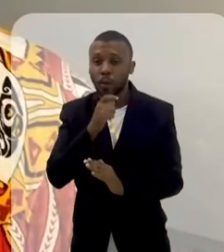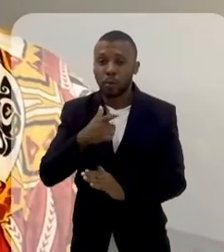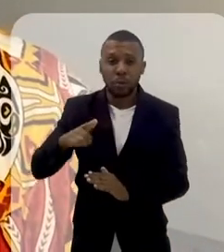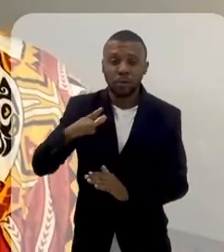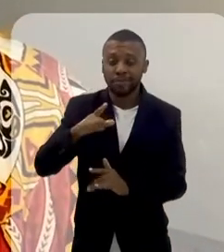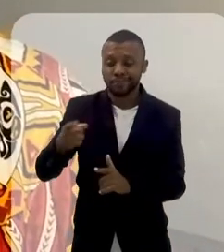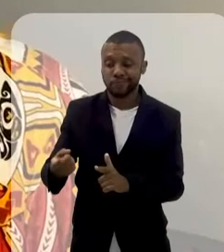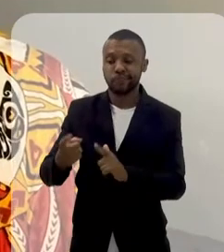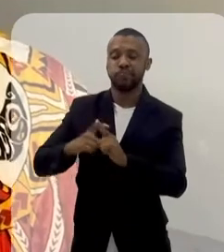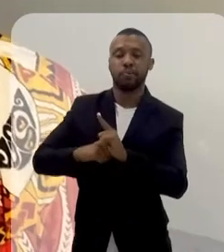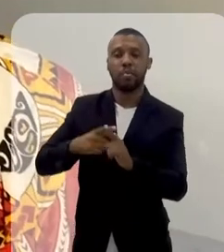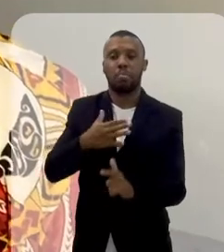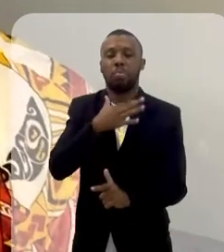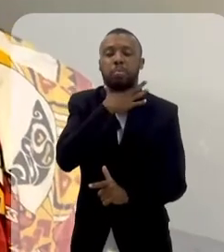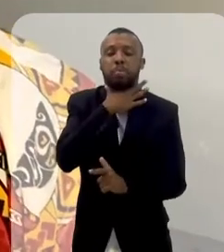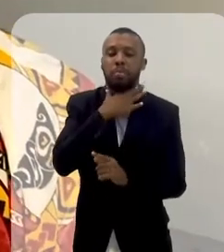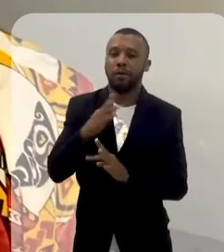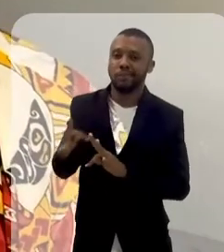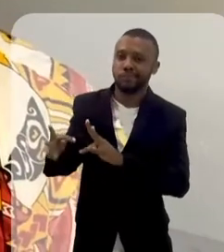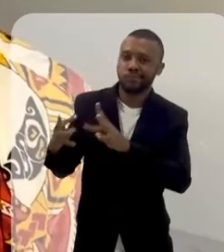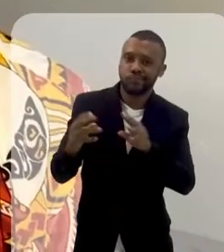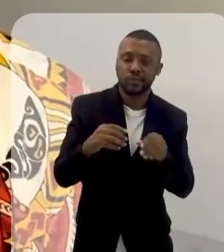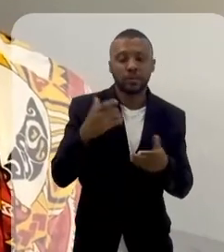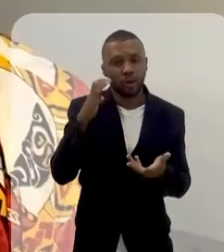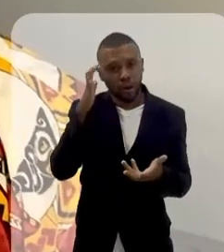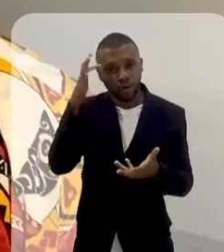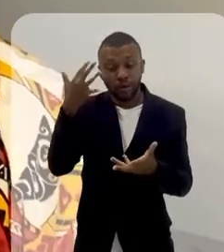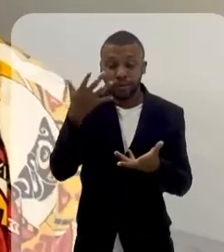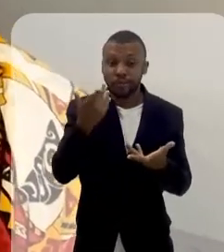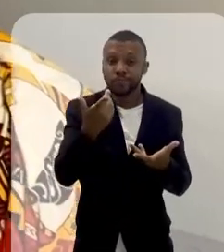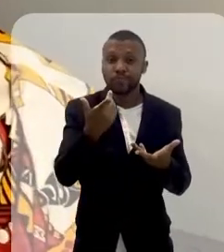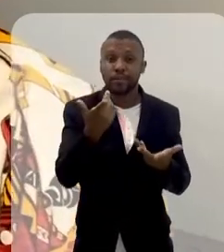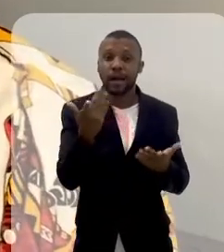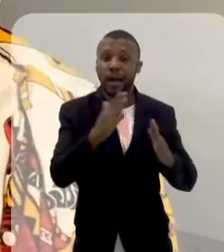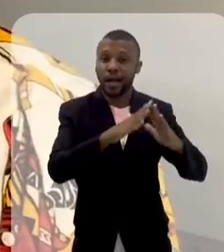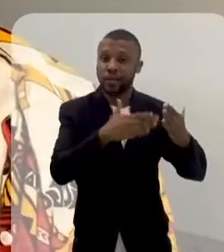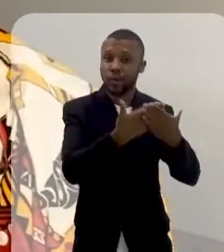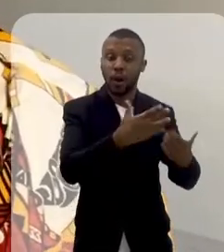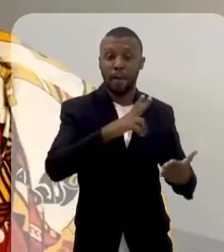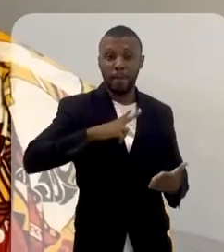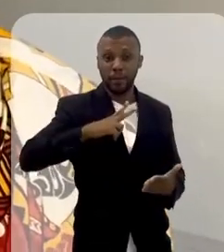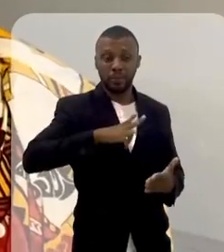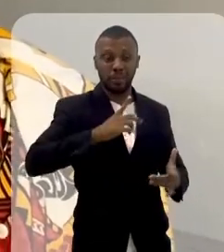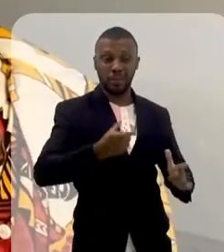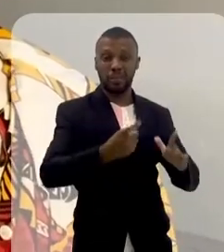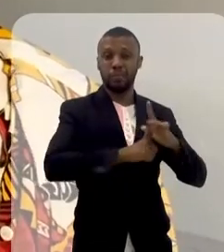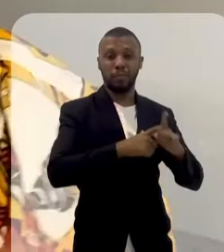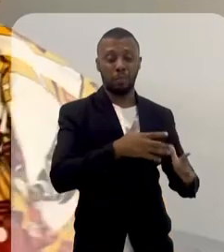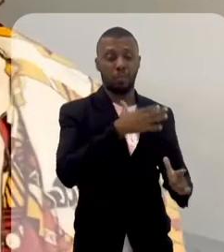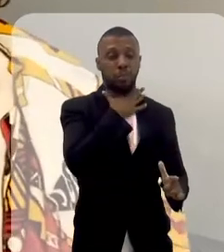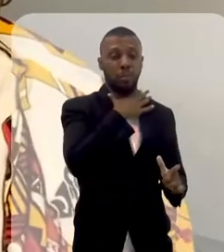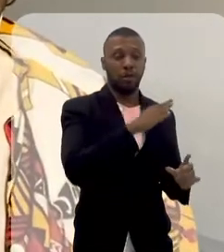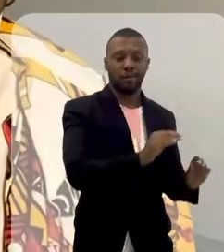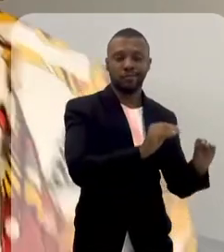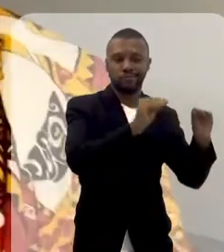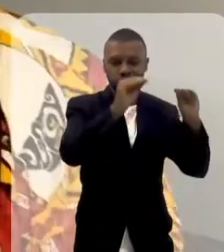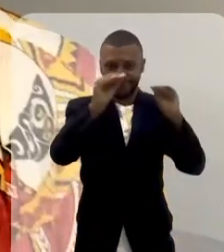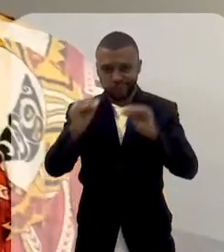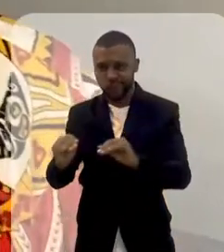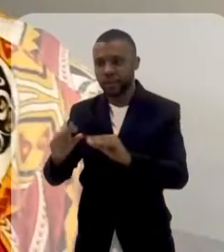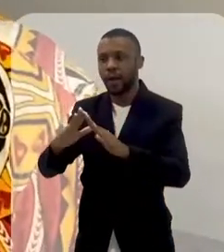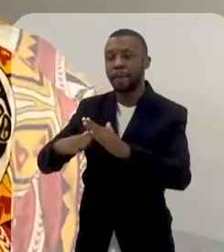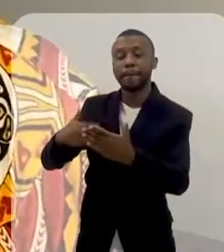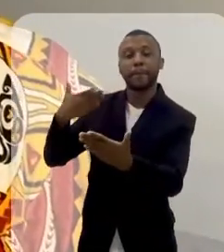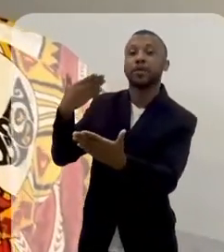na época, a gente está devendo tudo. E aí eu transiciono do colégio particular, que a gente devia tudo,